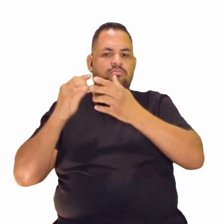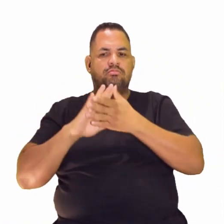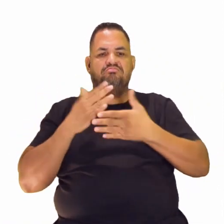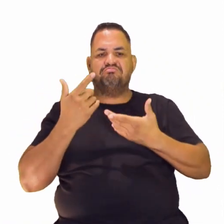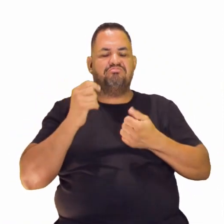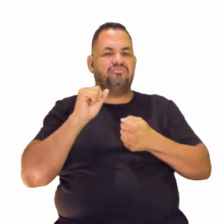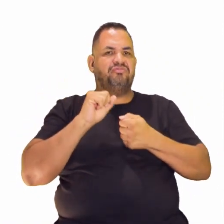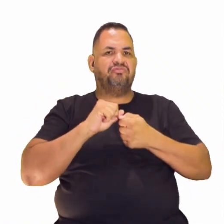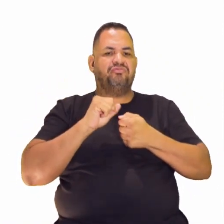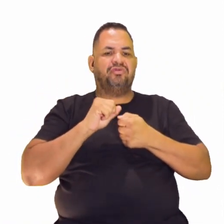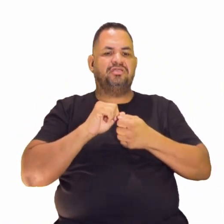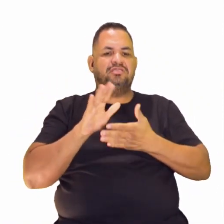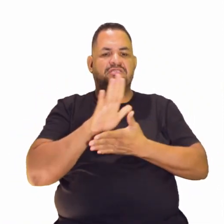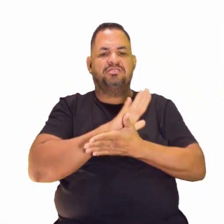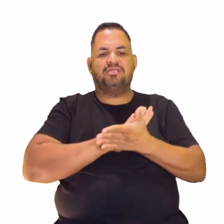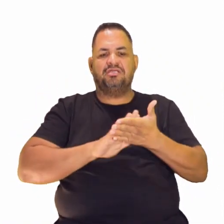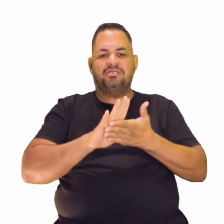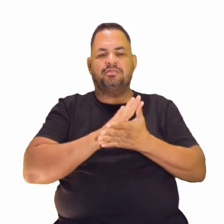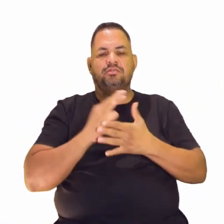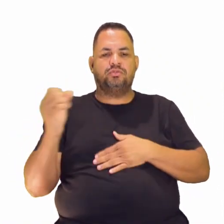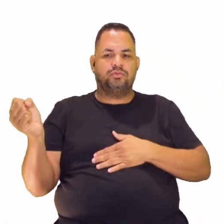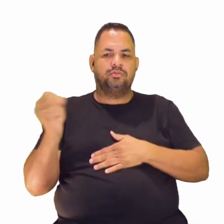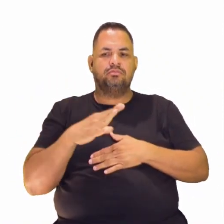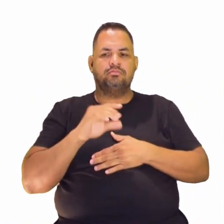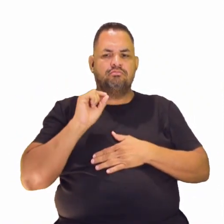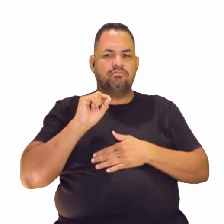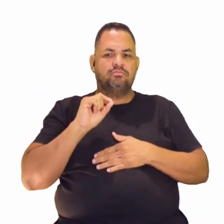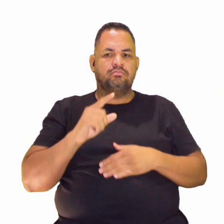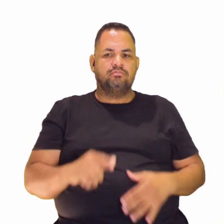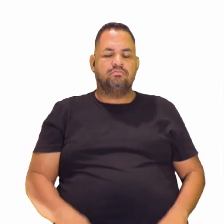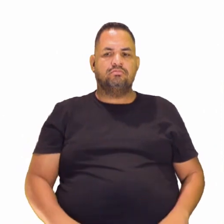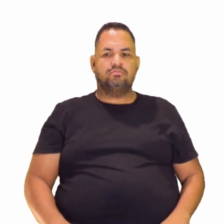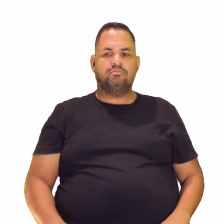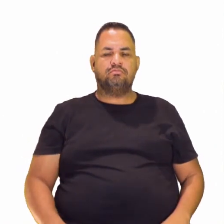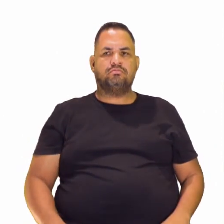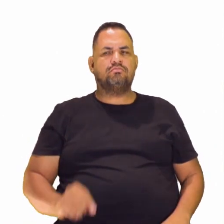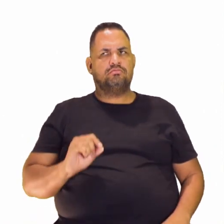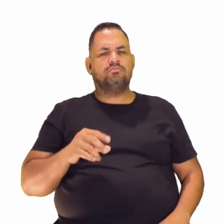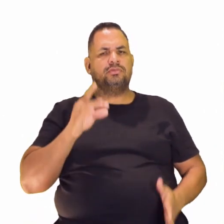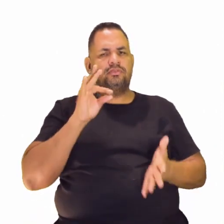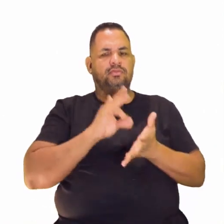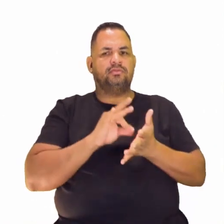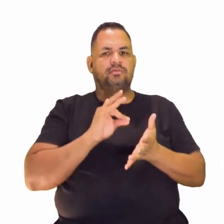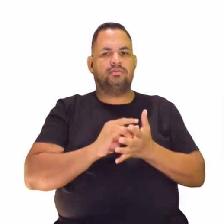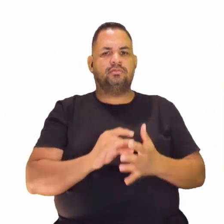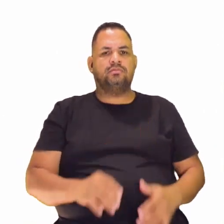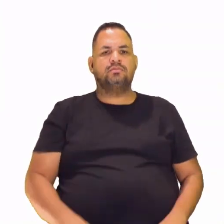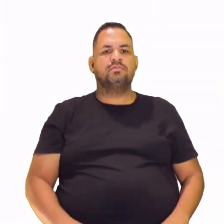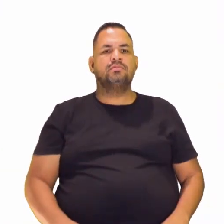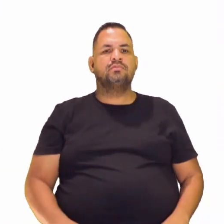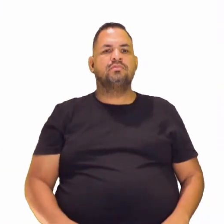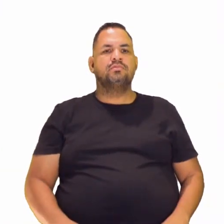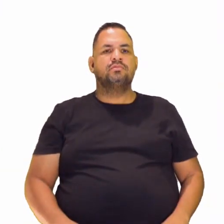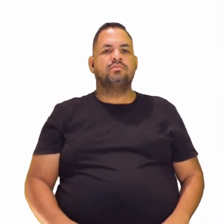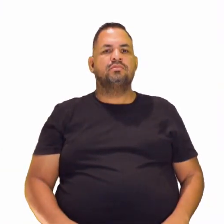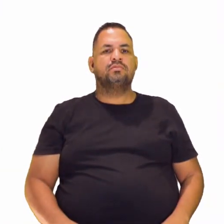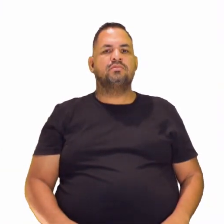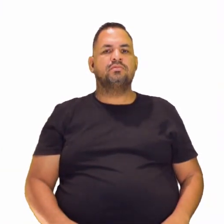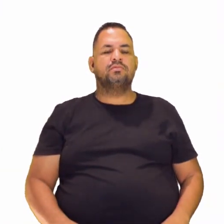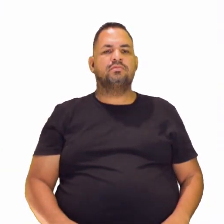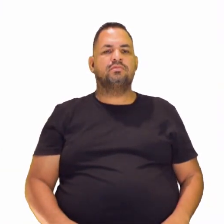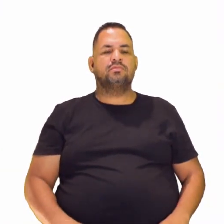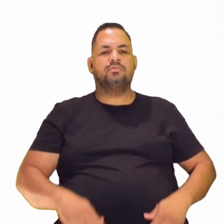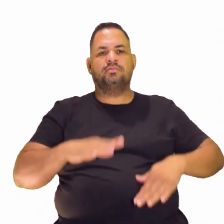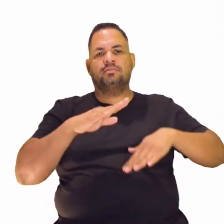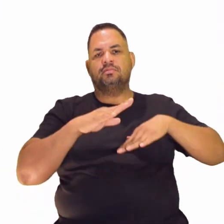criar nada novo. Será? O que você acha dessa afirmação? Será verdade? Então,